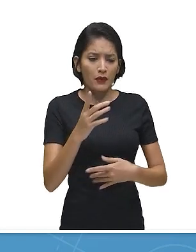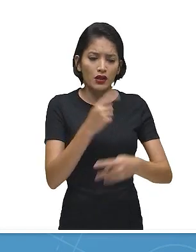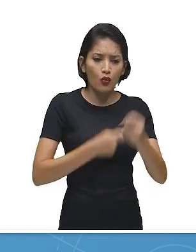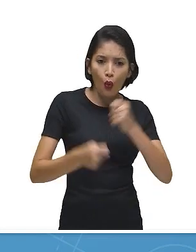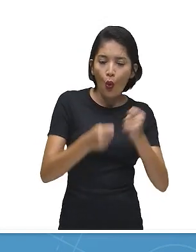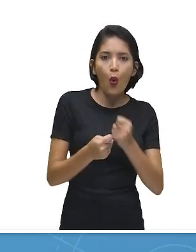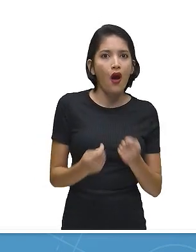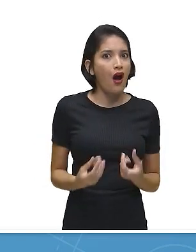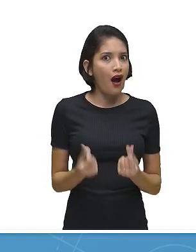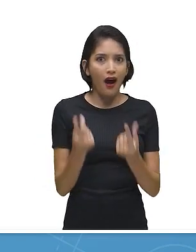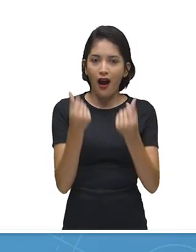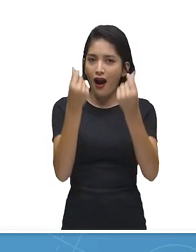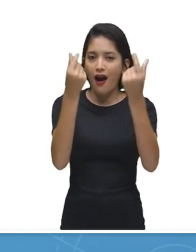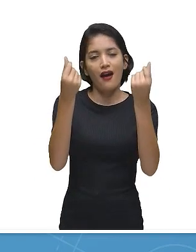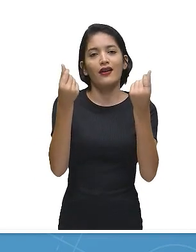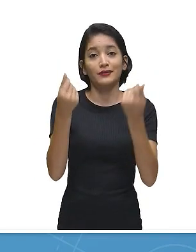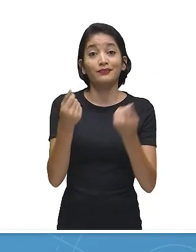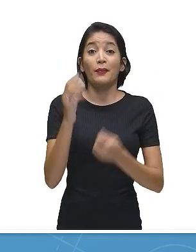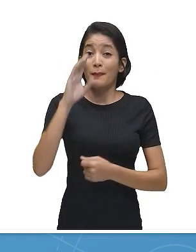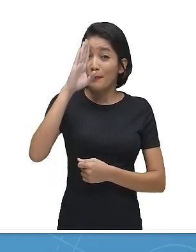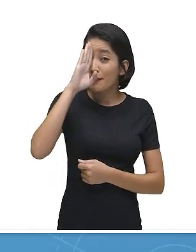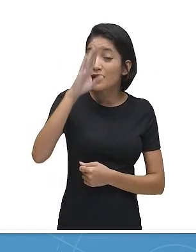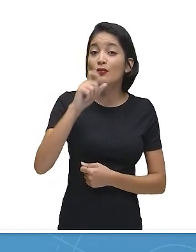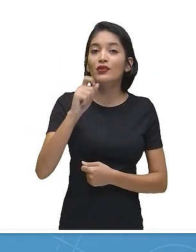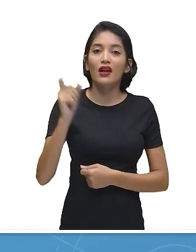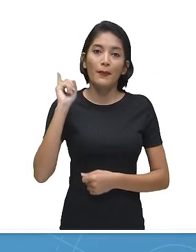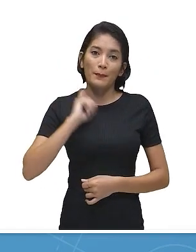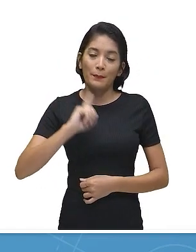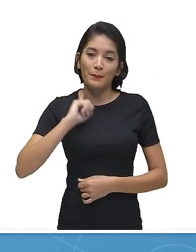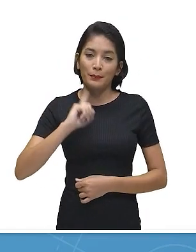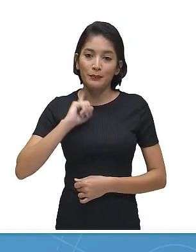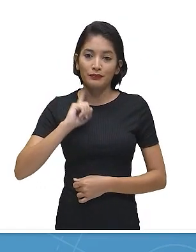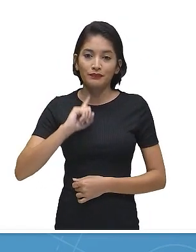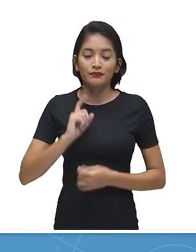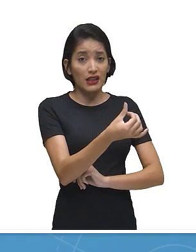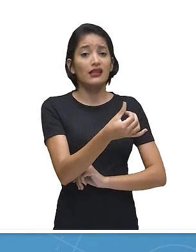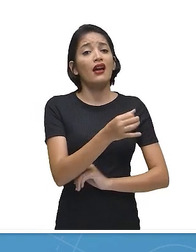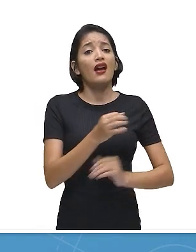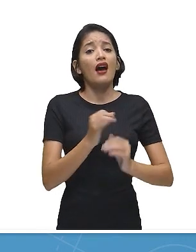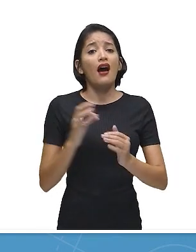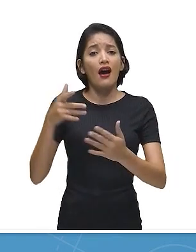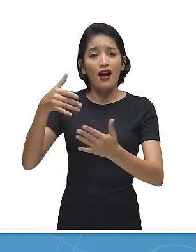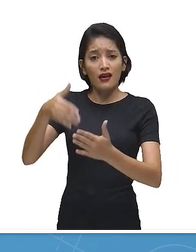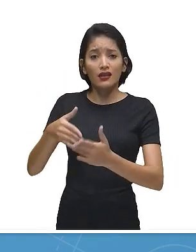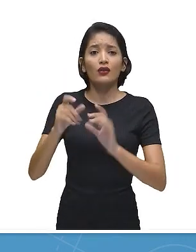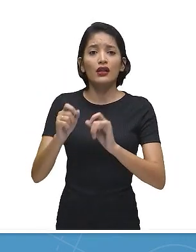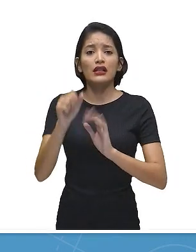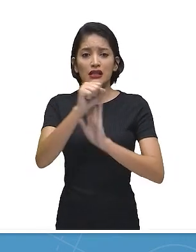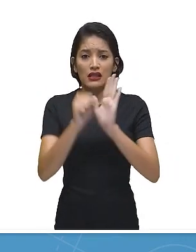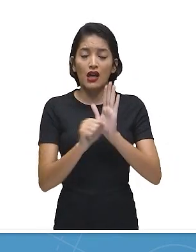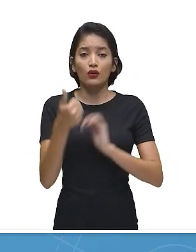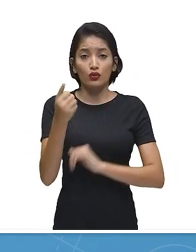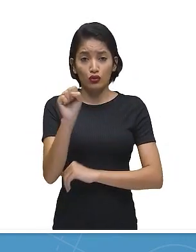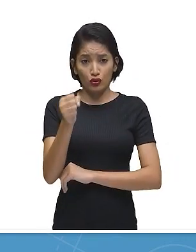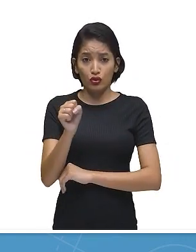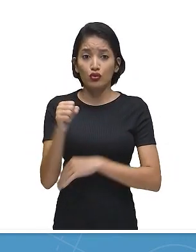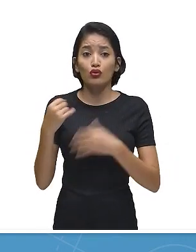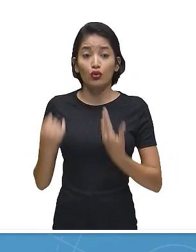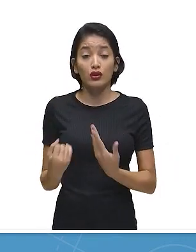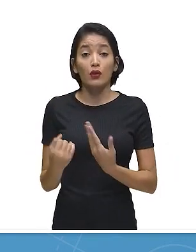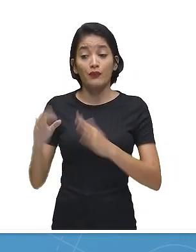próximo à tela, e aqui é característica, ou seja, do povo que vivia aqui. Aqui eram os indígenas da época que dança tapuia, que é